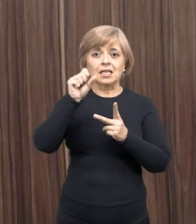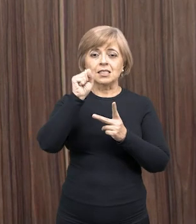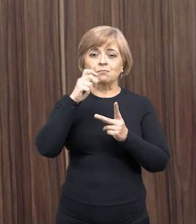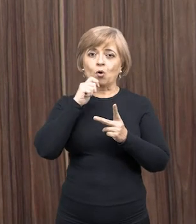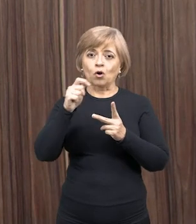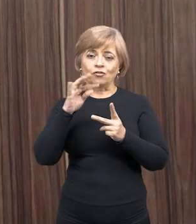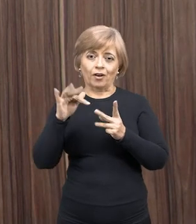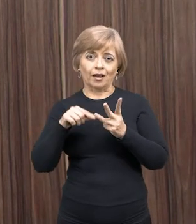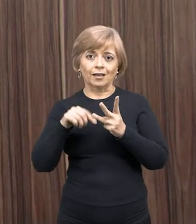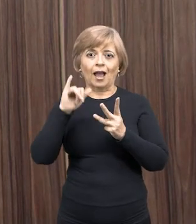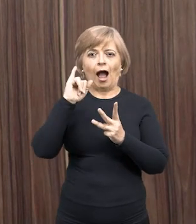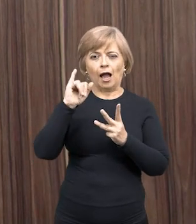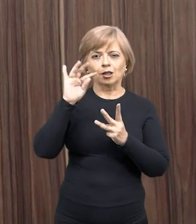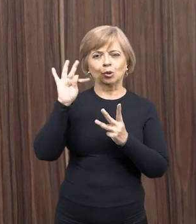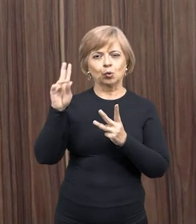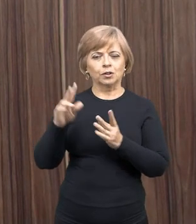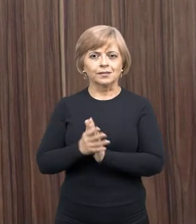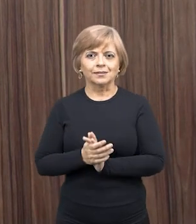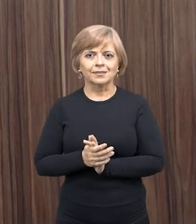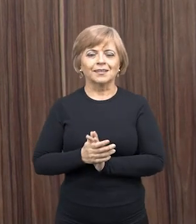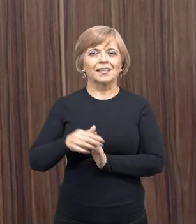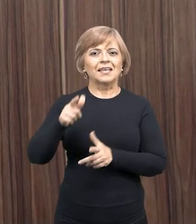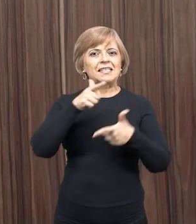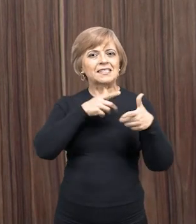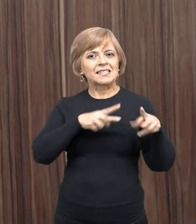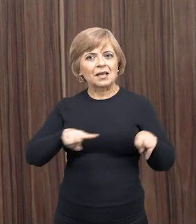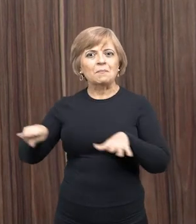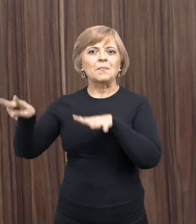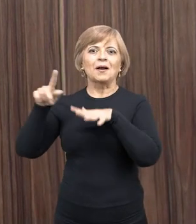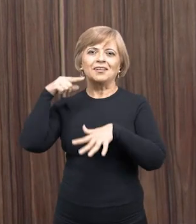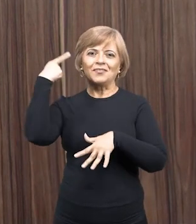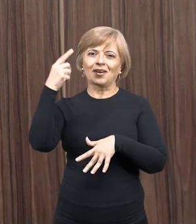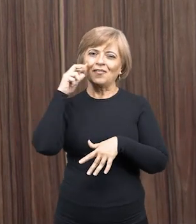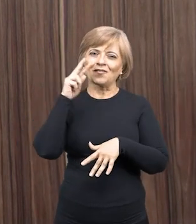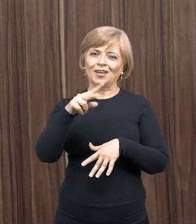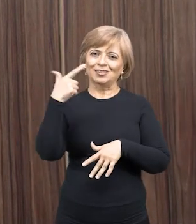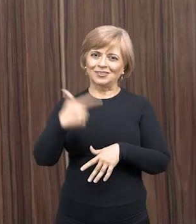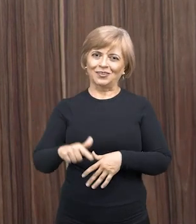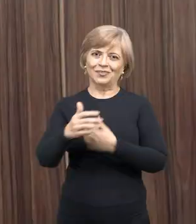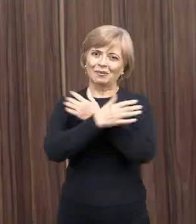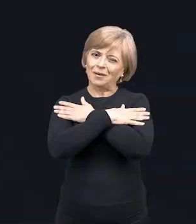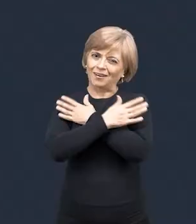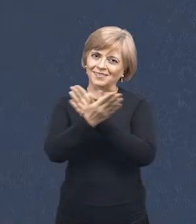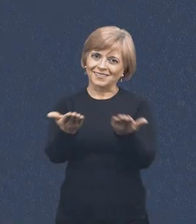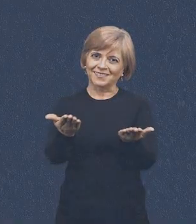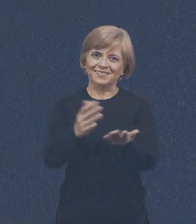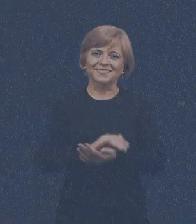iTunes. Nos vemos na semana que vem. Um forte abraço e até mais!